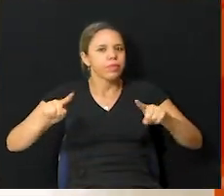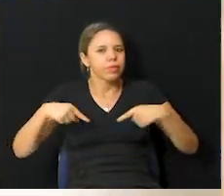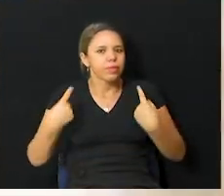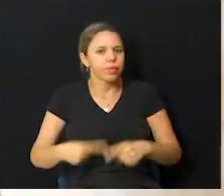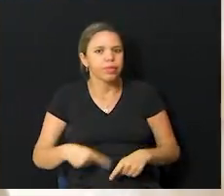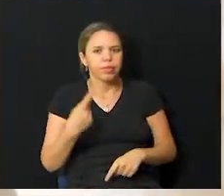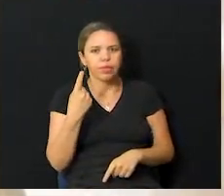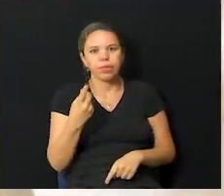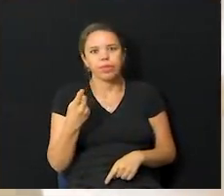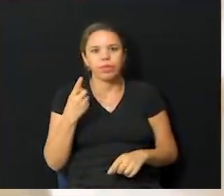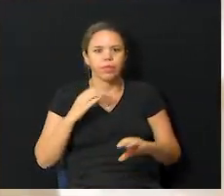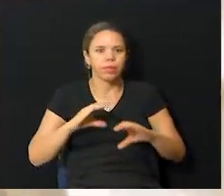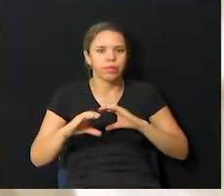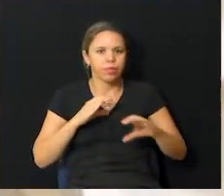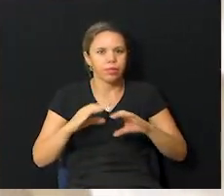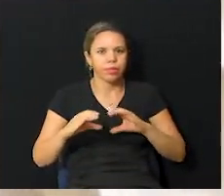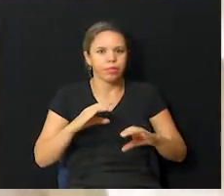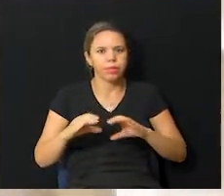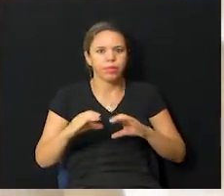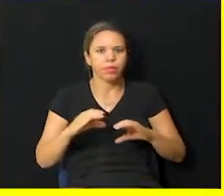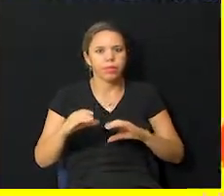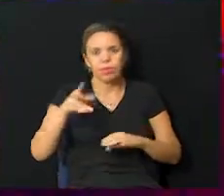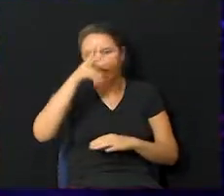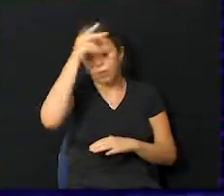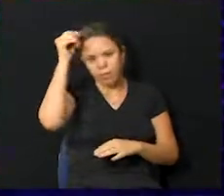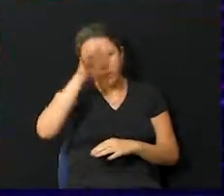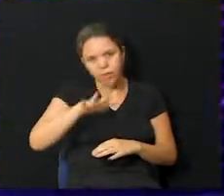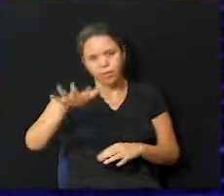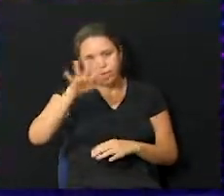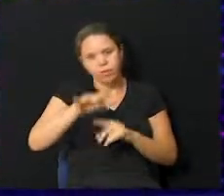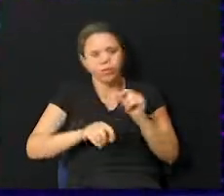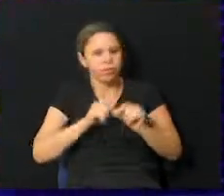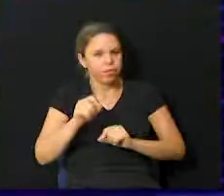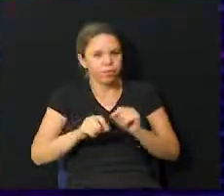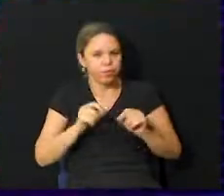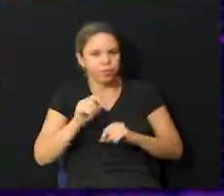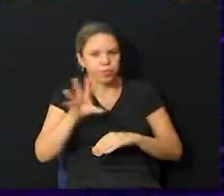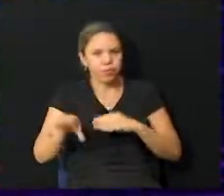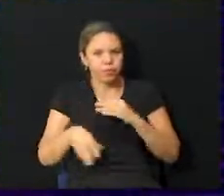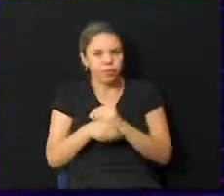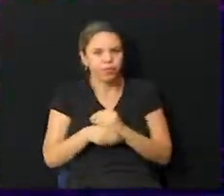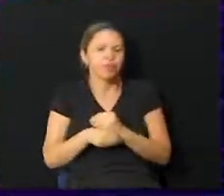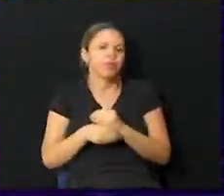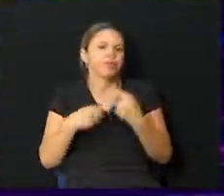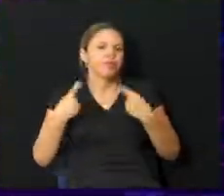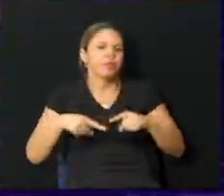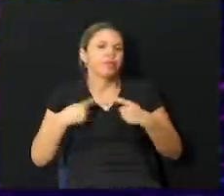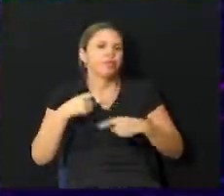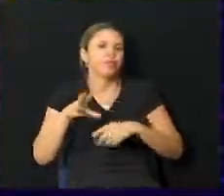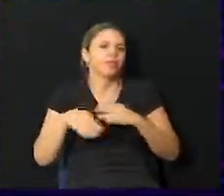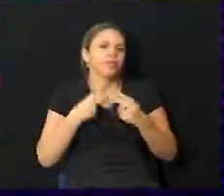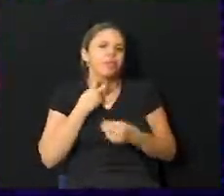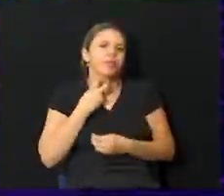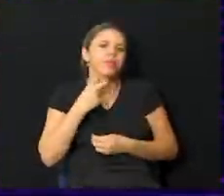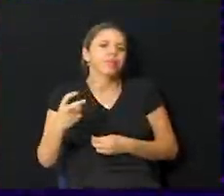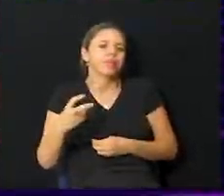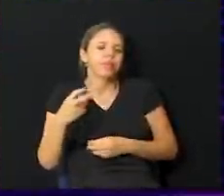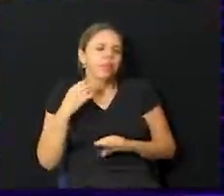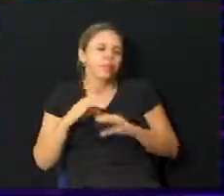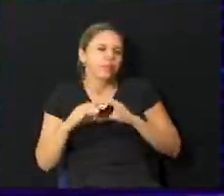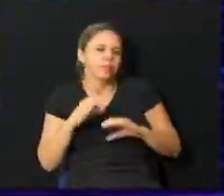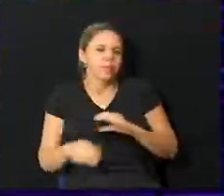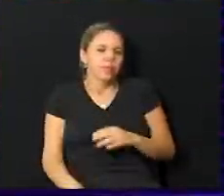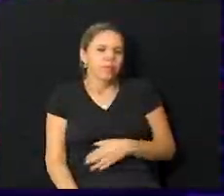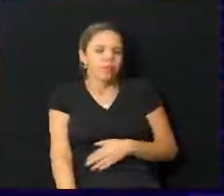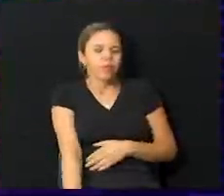por dois cantores líricos e populares que inseriram a parte sonora e a parte vocal.